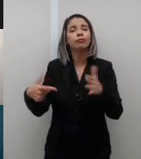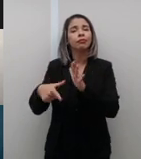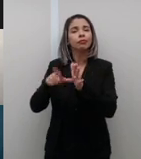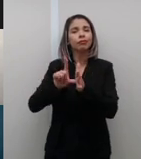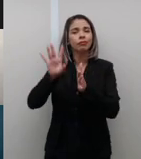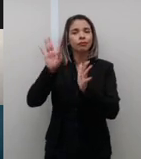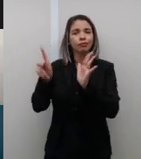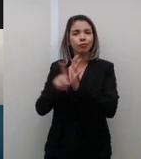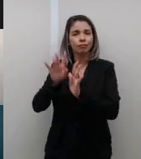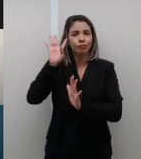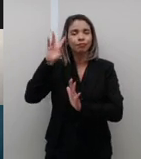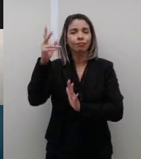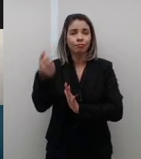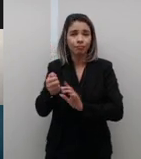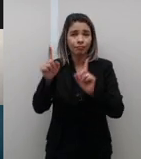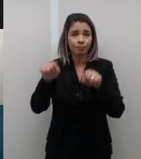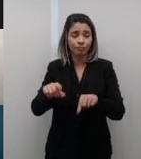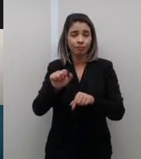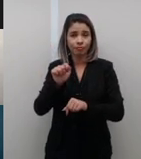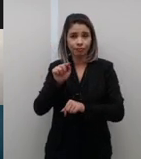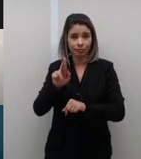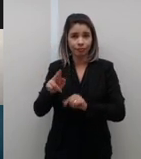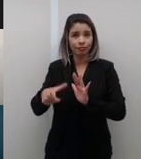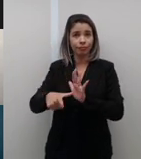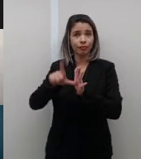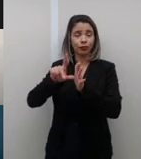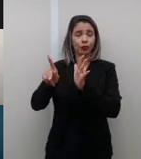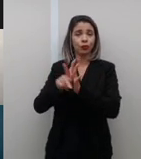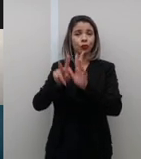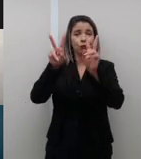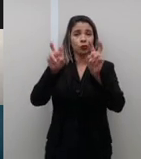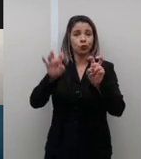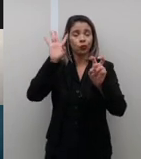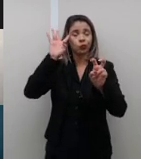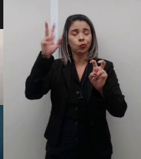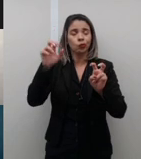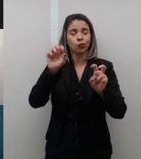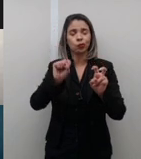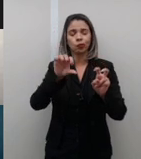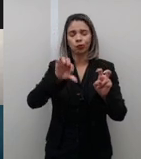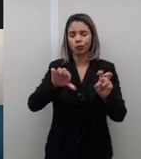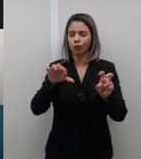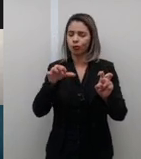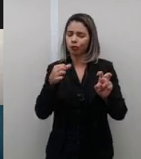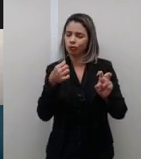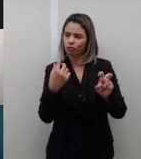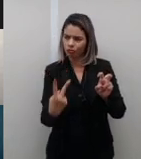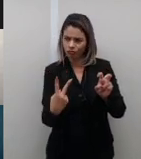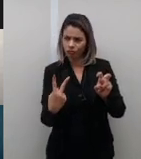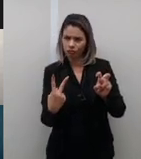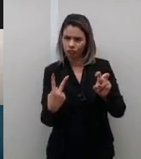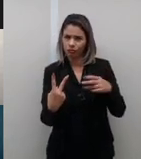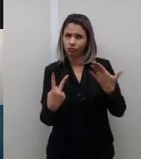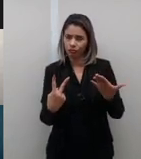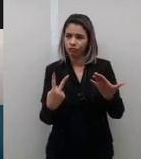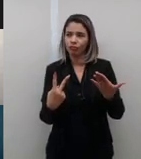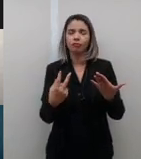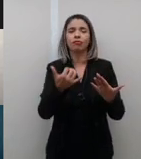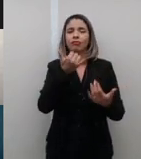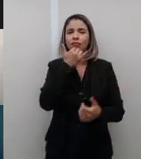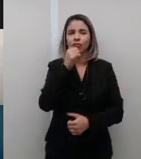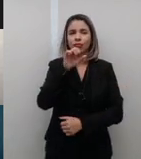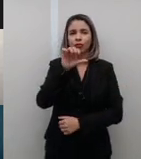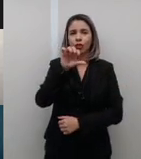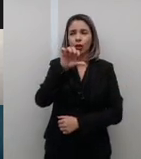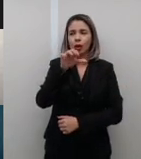agravada são anteriores ao julgamento do tema 962 do STF, que decidiu não incidir, que esse é o tema em